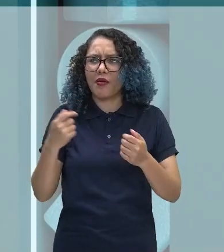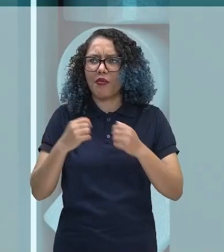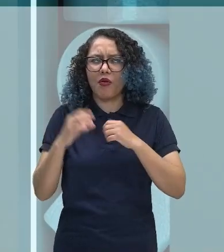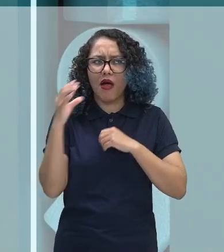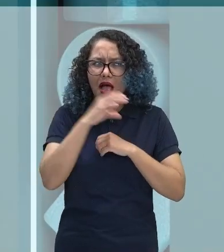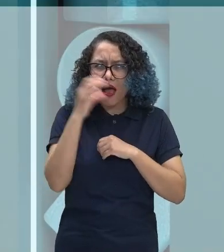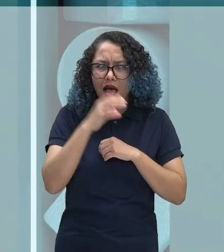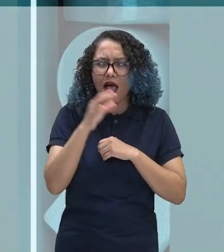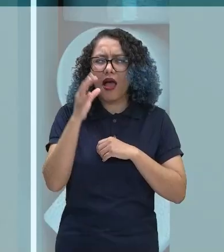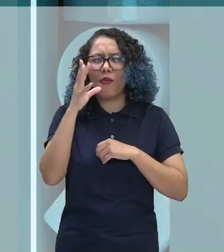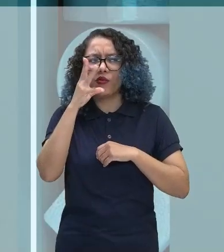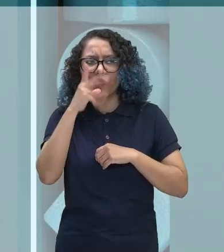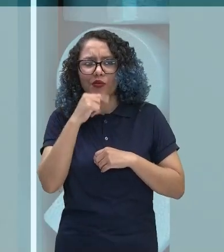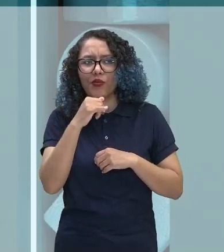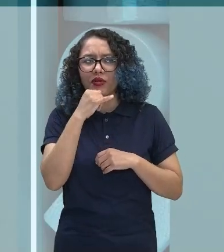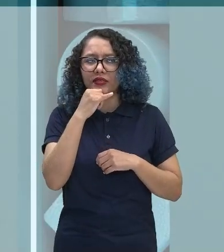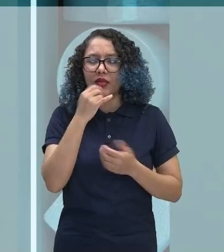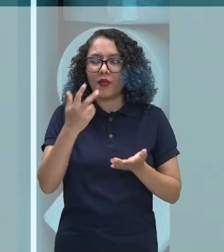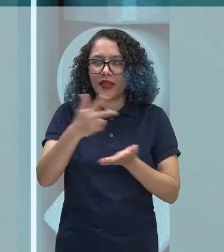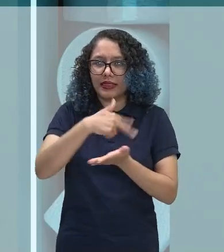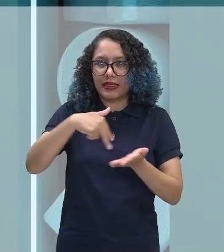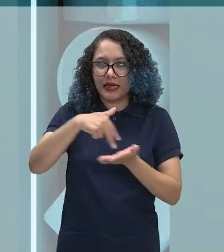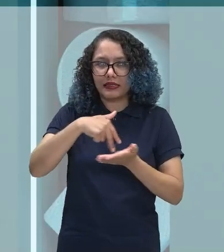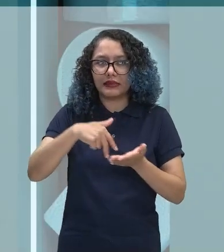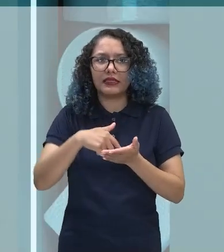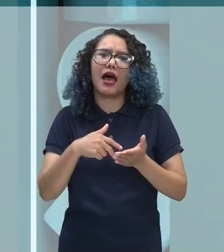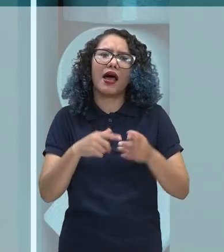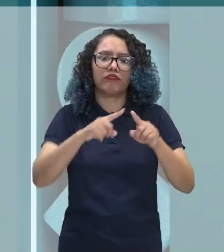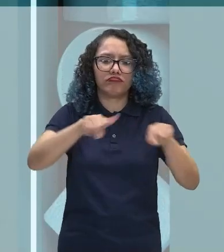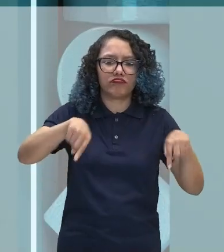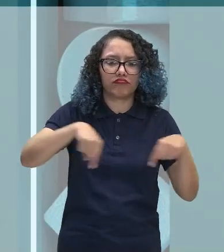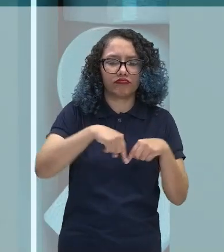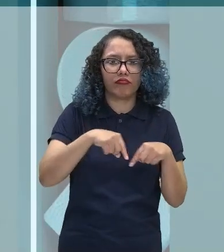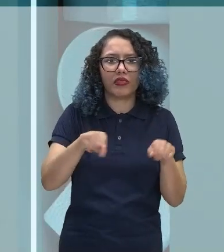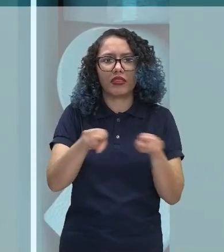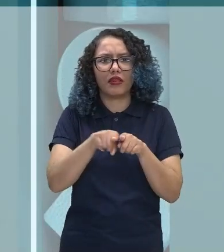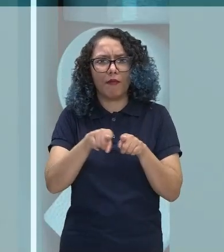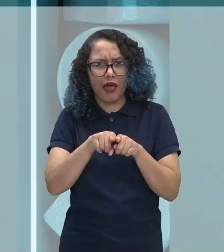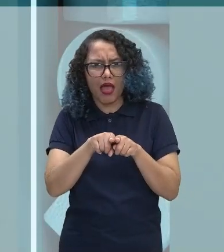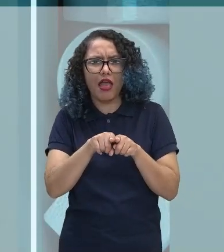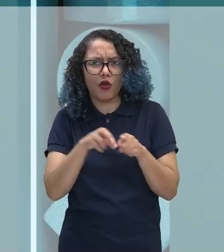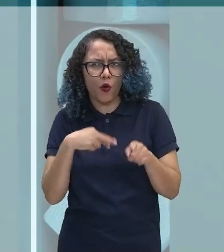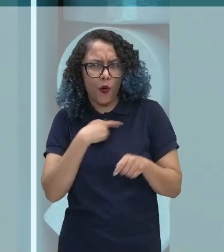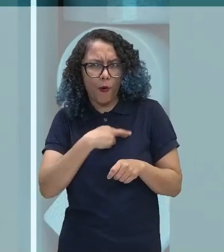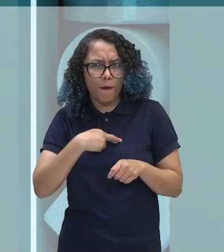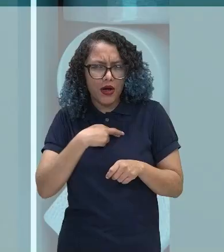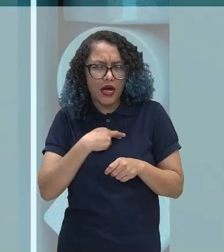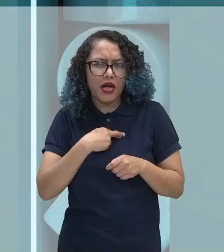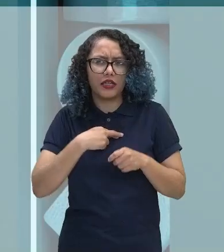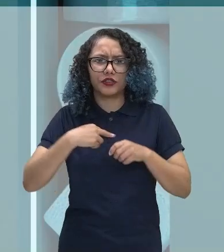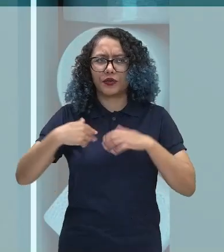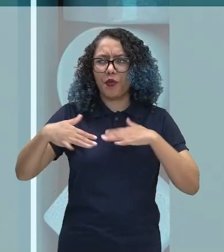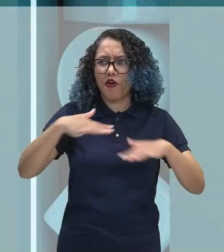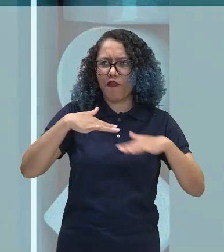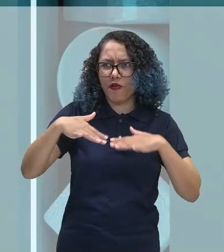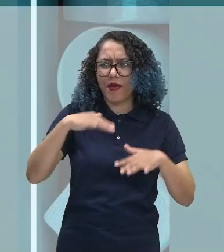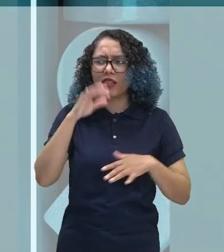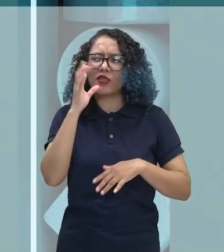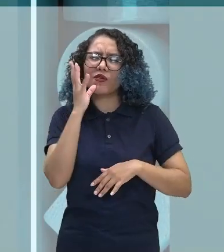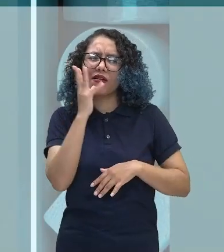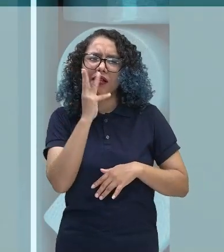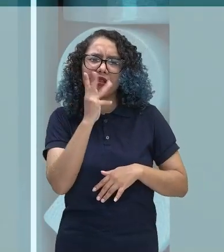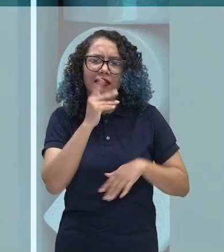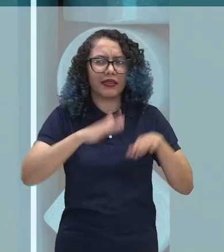por exemplo, a dança de salão, a dança romântica. Então, os passos são bem lentos, dependendo